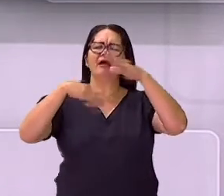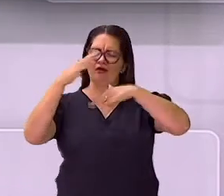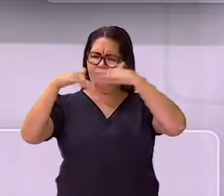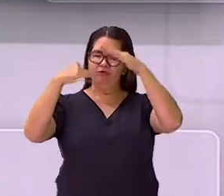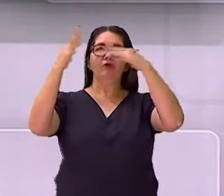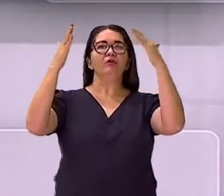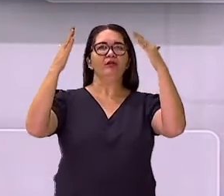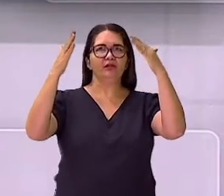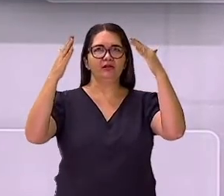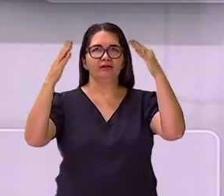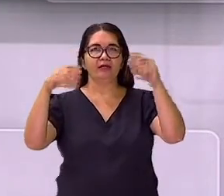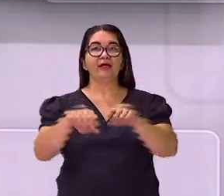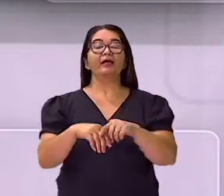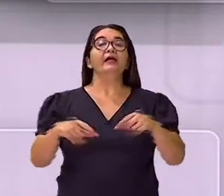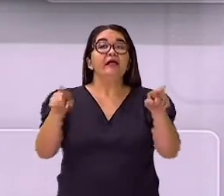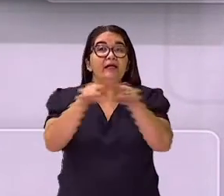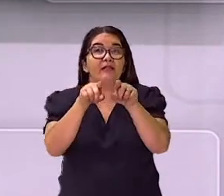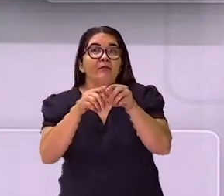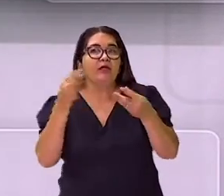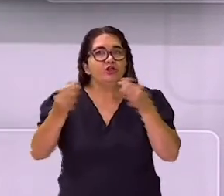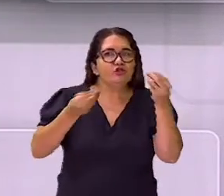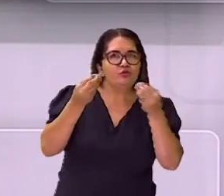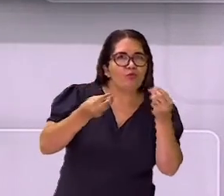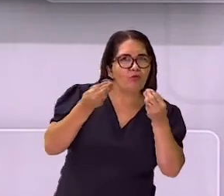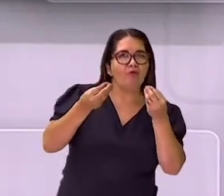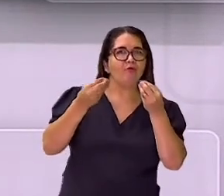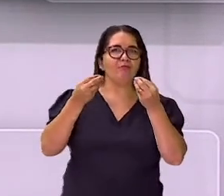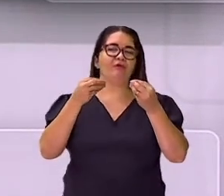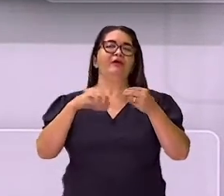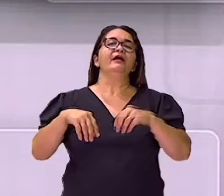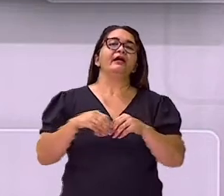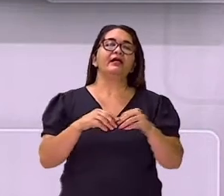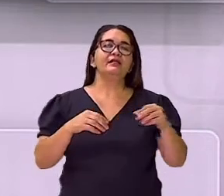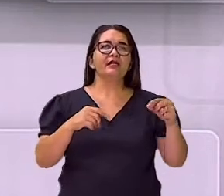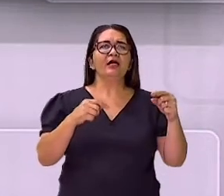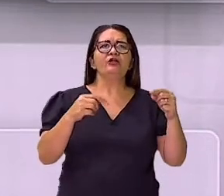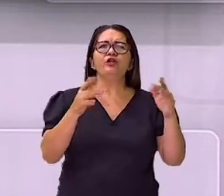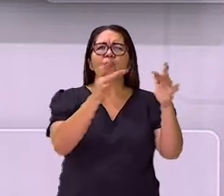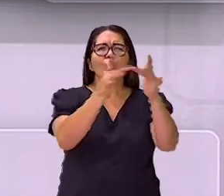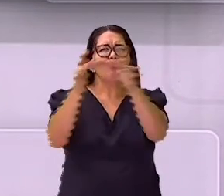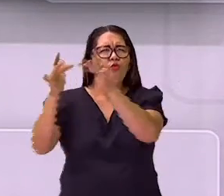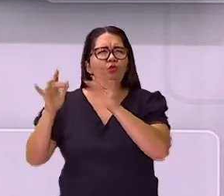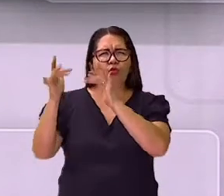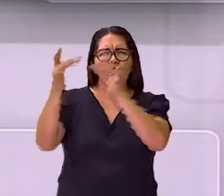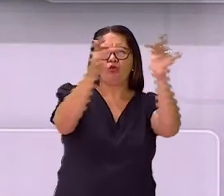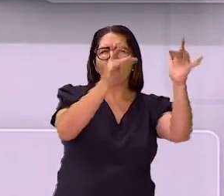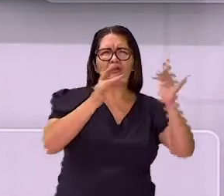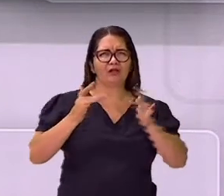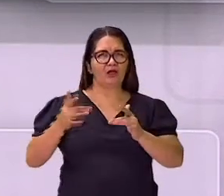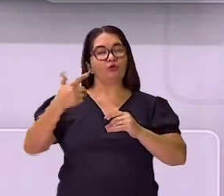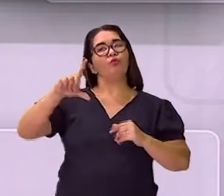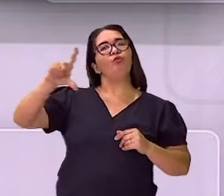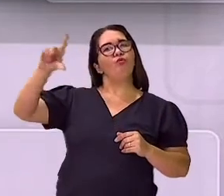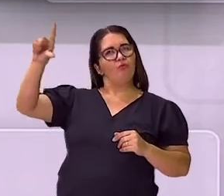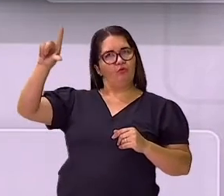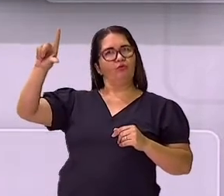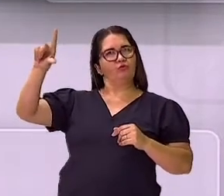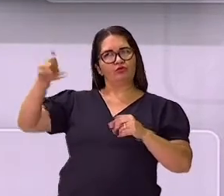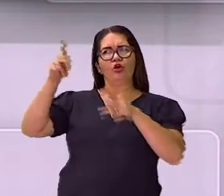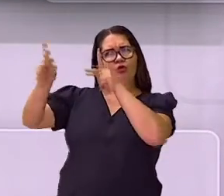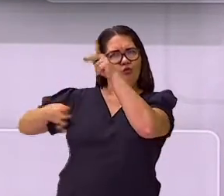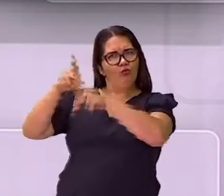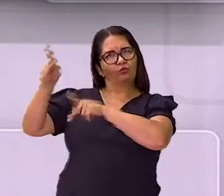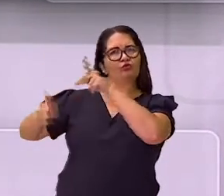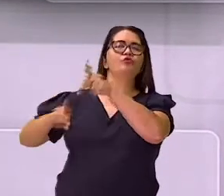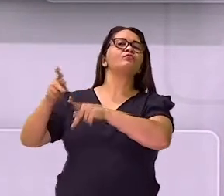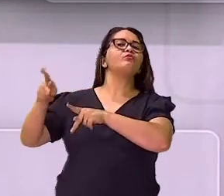com outras civilizações, principalmente com os gregos. Os persas construíram grandes obras